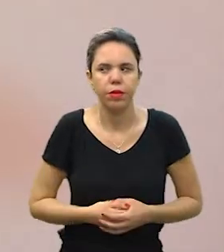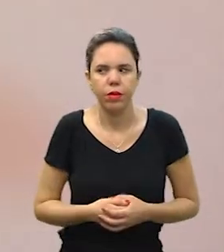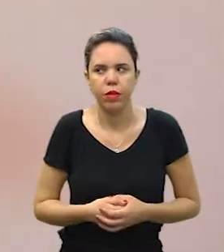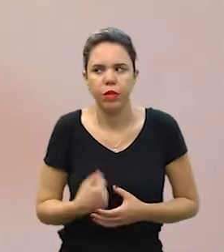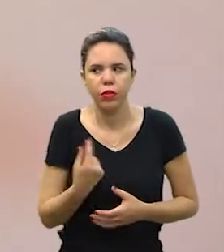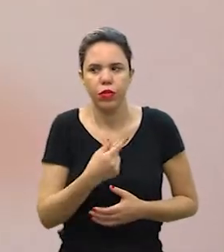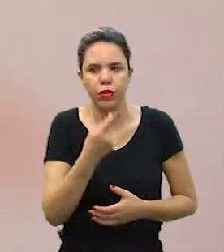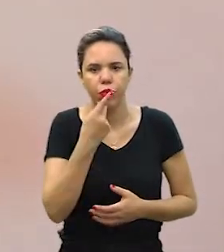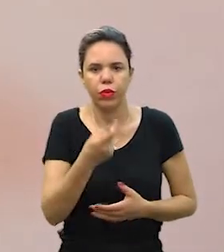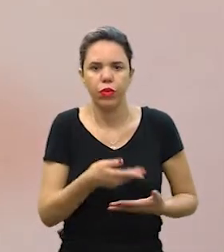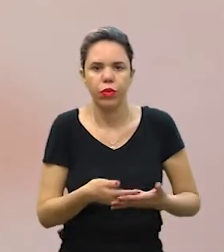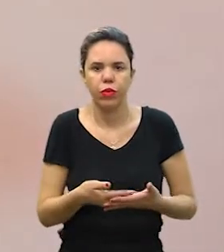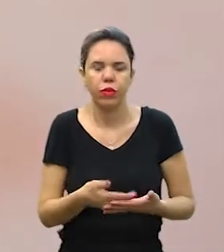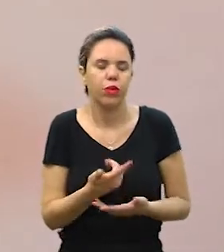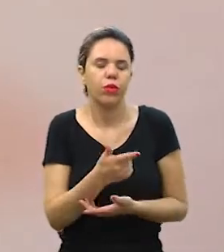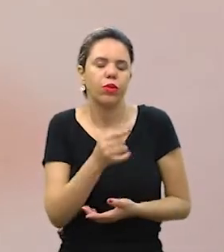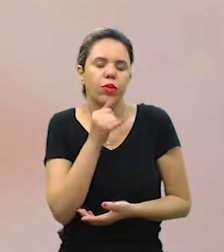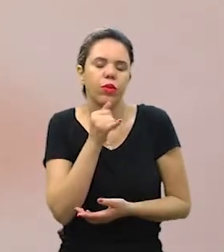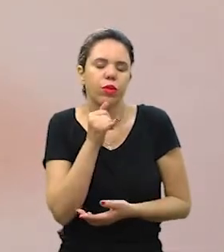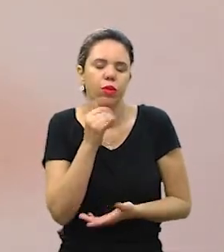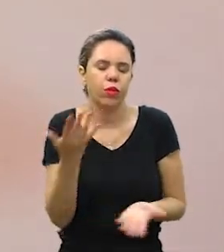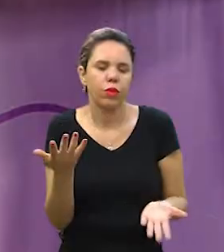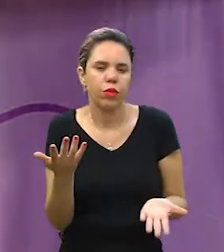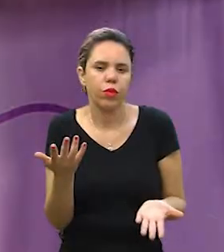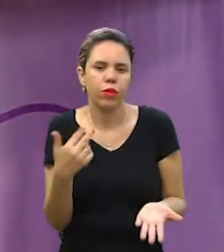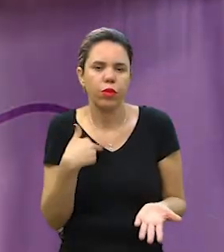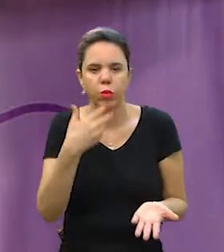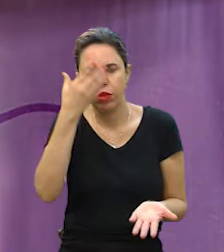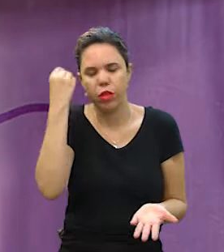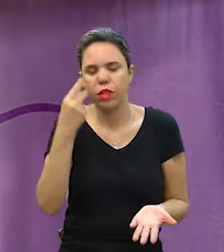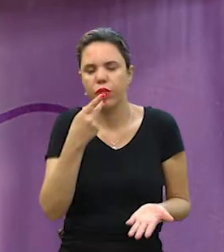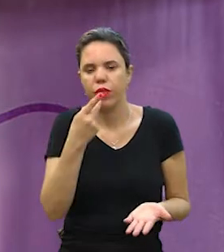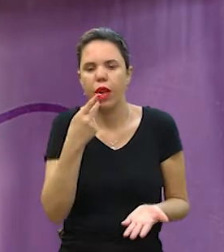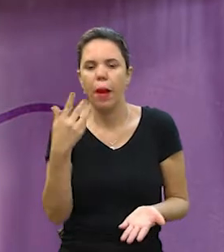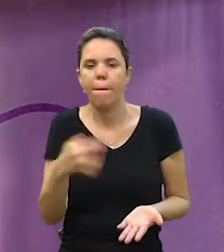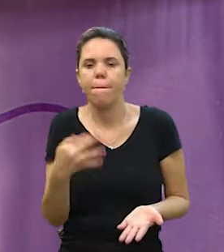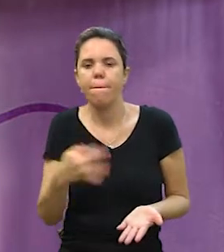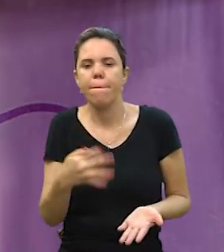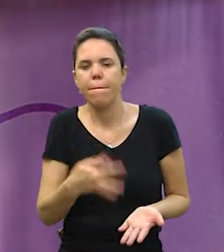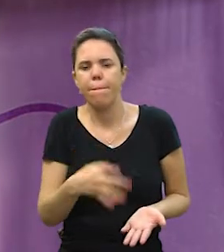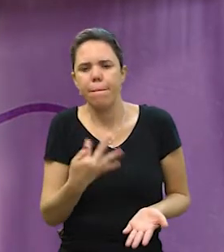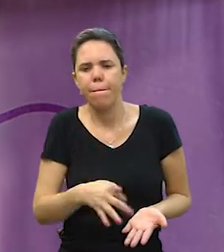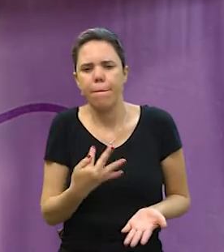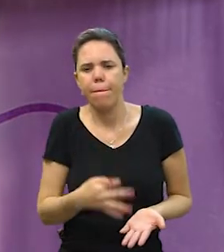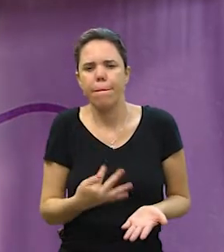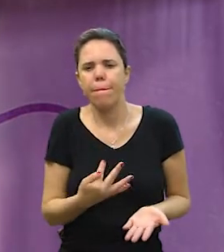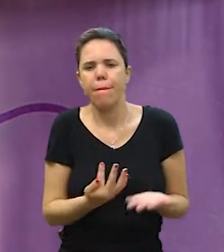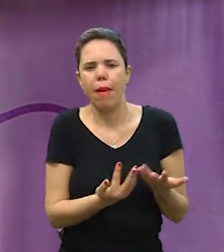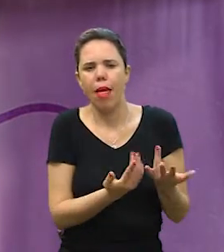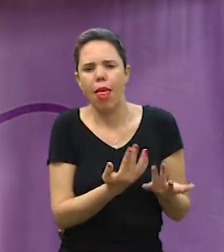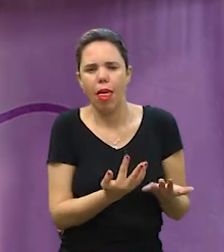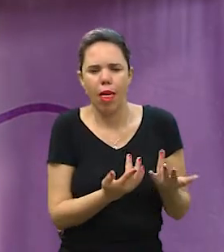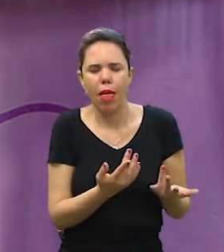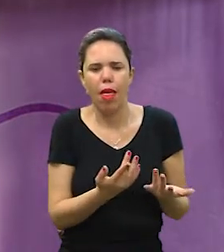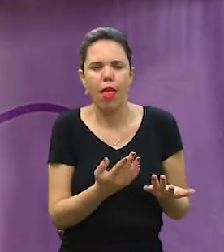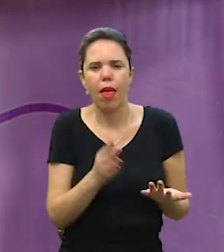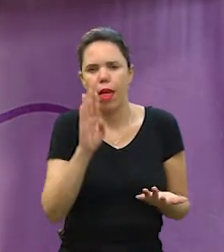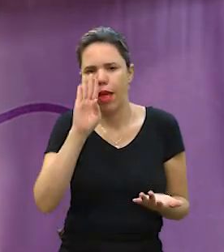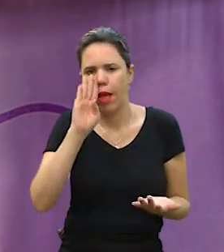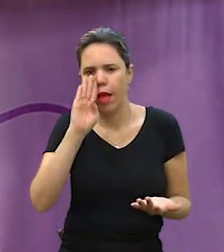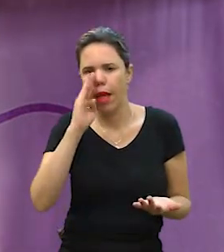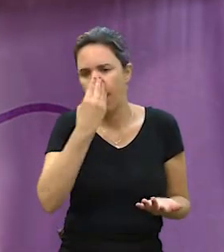E quando a gente fala de bebê, não tem como fugir das assaduras. É Sim. normal mesmo bebê